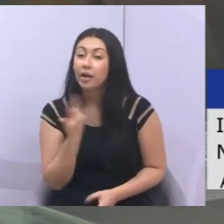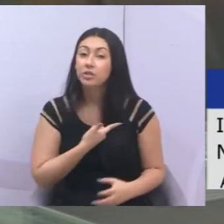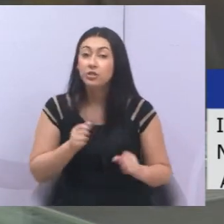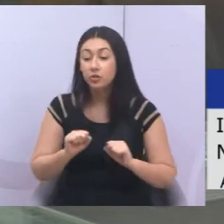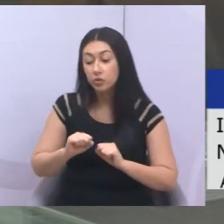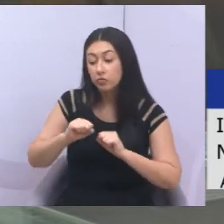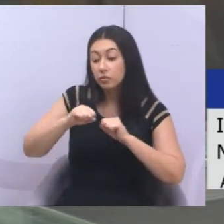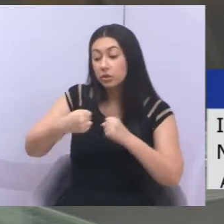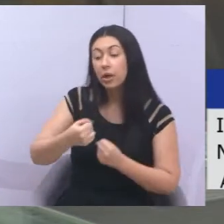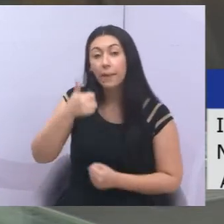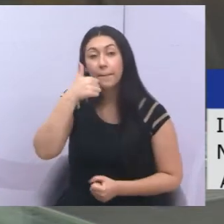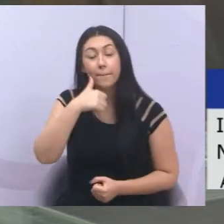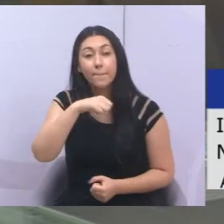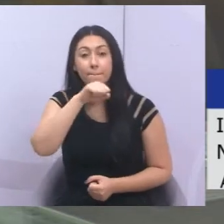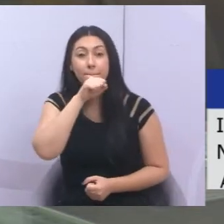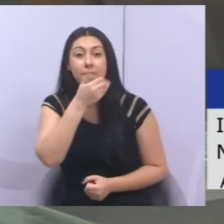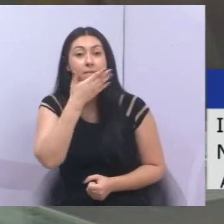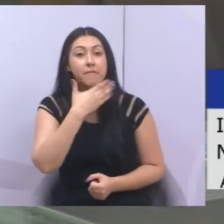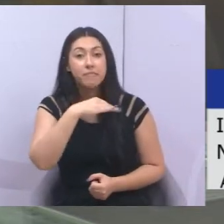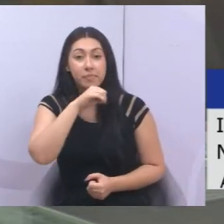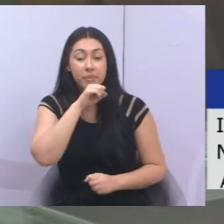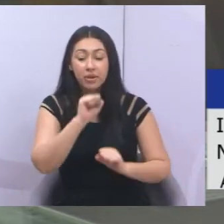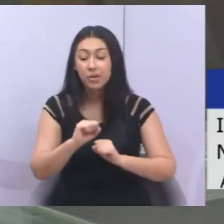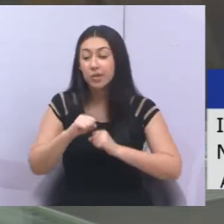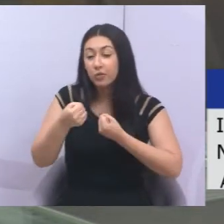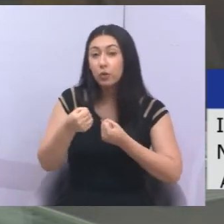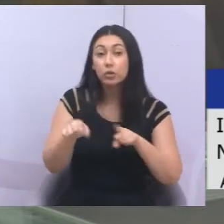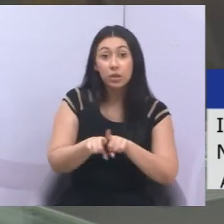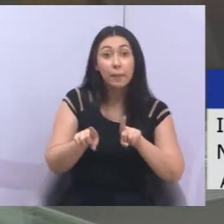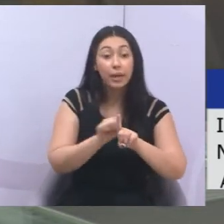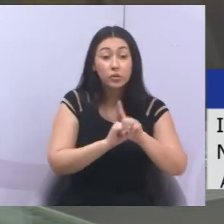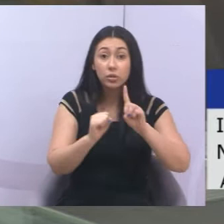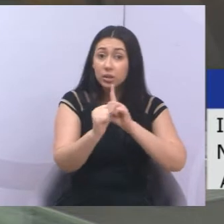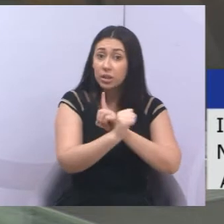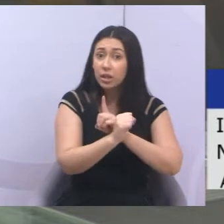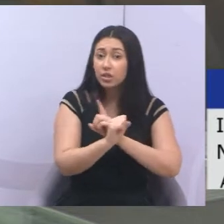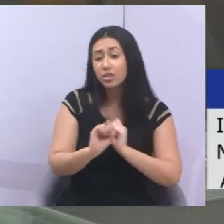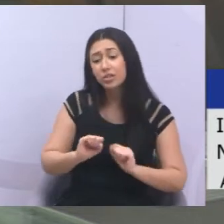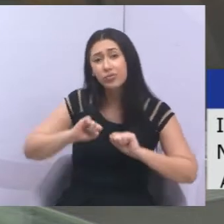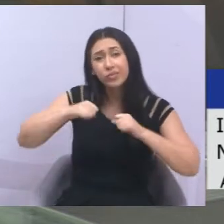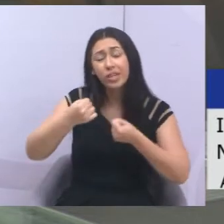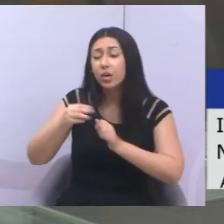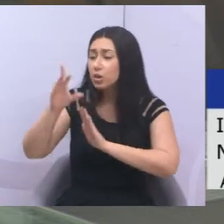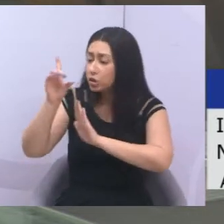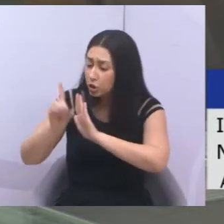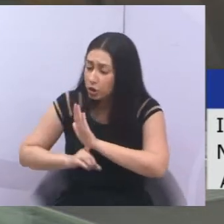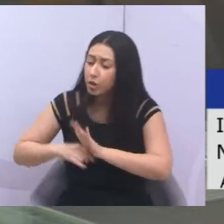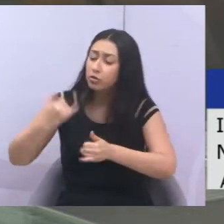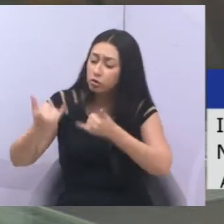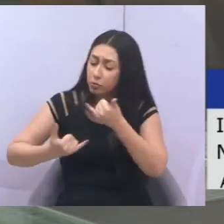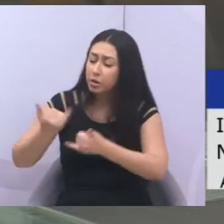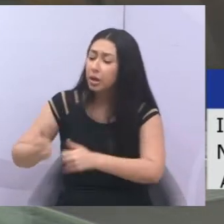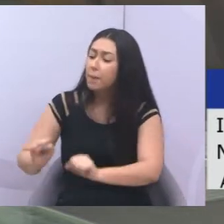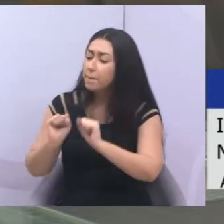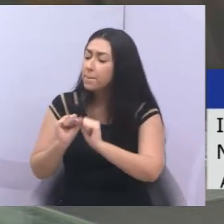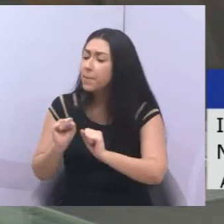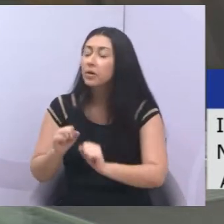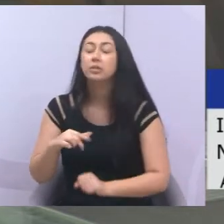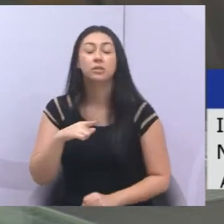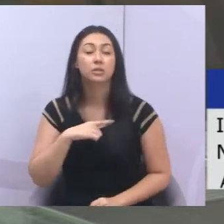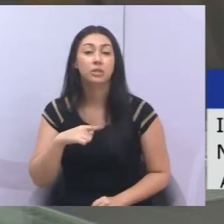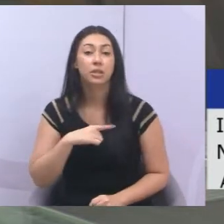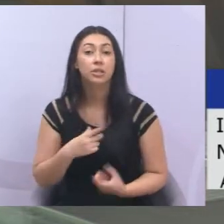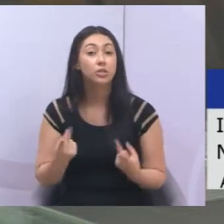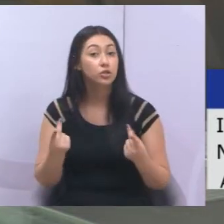maior dos pais e da sociedade para que os direitos à infância daquela criança fossem preservados. Gastos